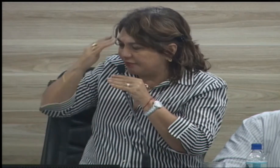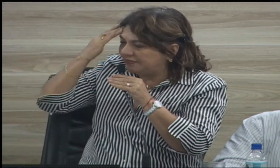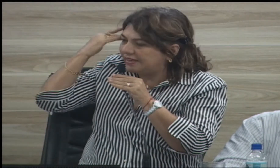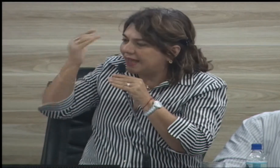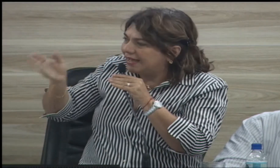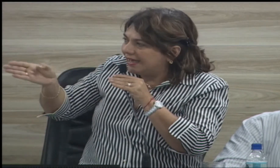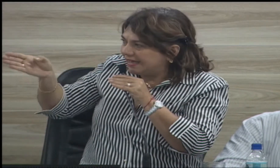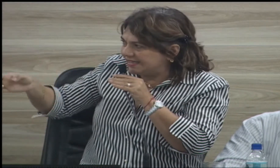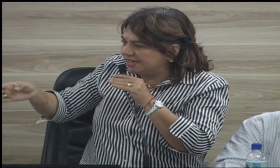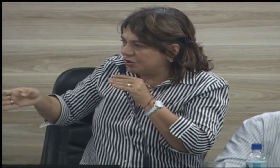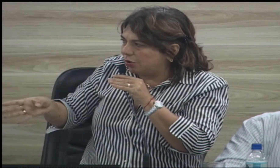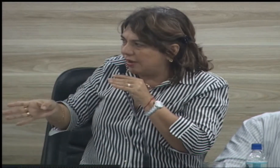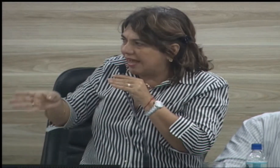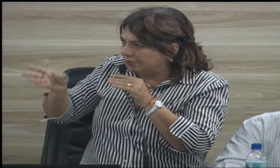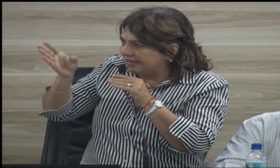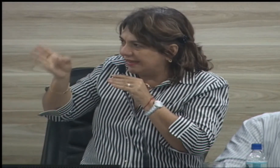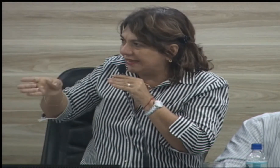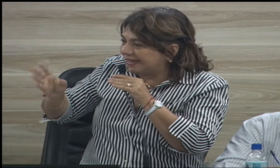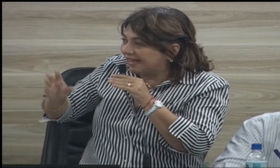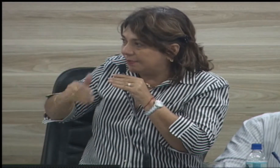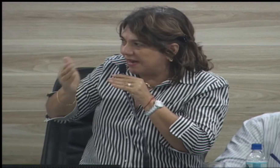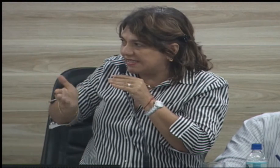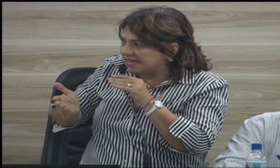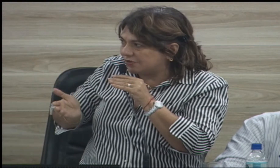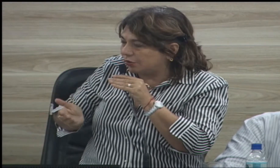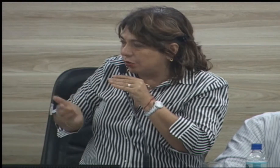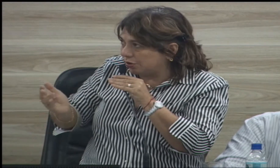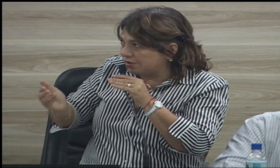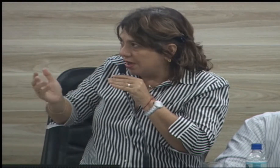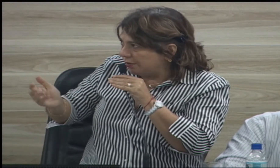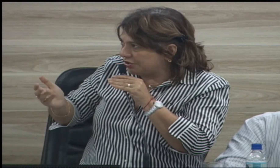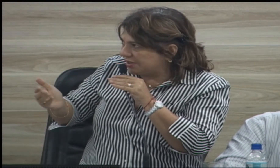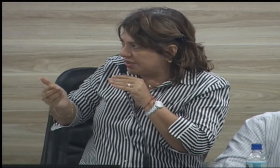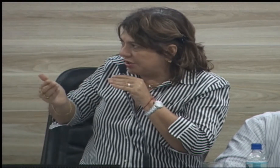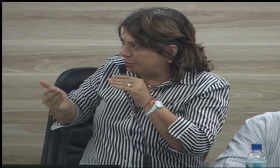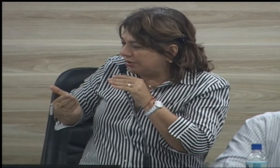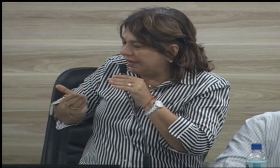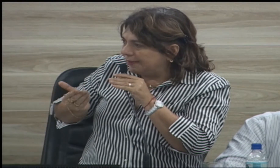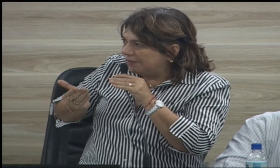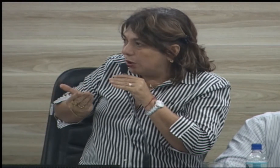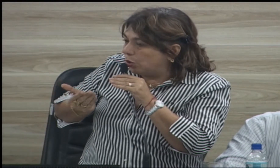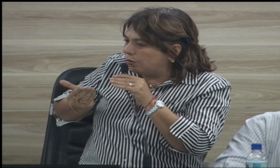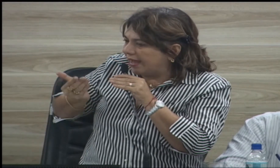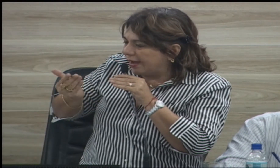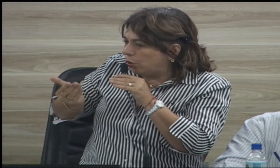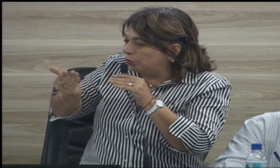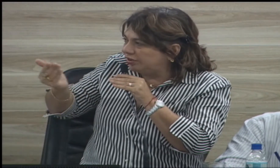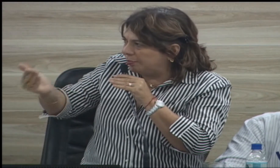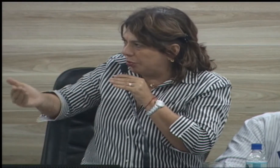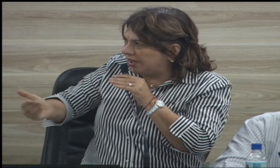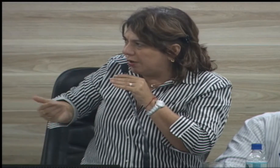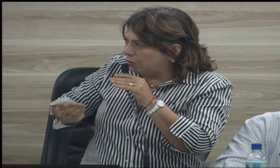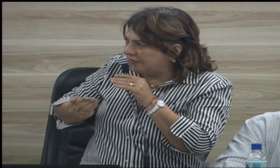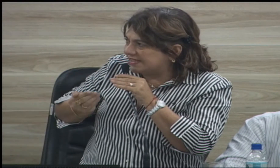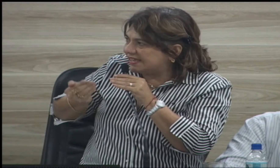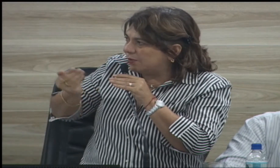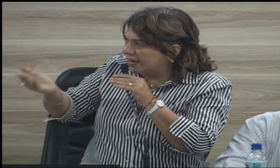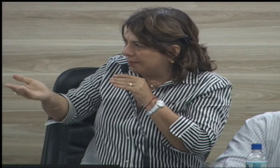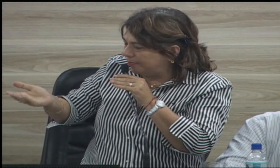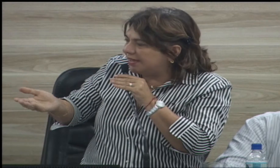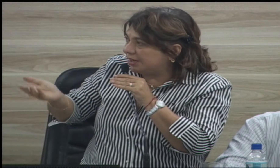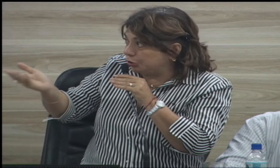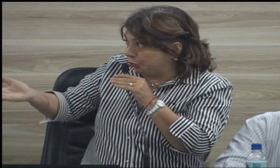vereador Mário Celso Botion, na época, já estava preocupado com a situação e colocou aqui, a lei é ampla, né, poderíamos discutir ela aqui,